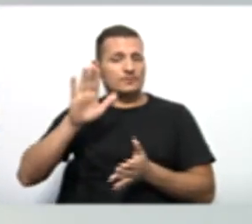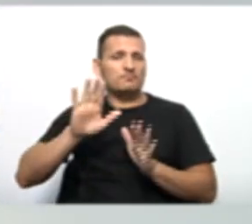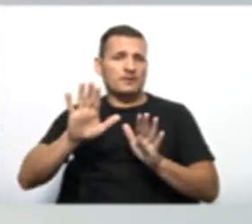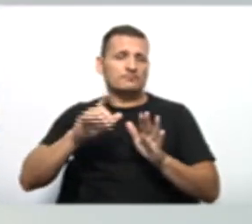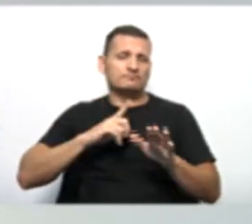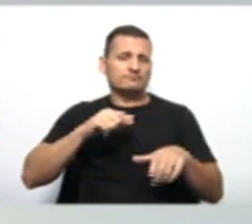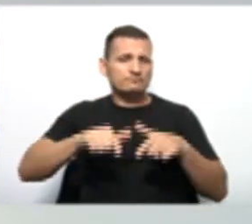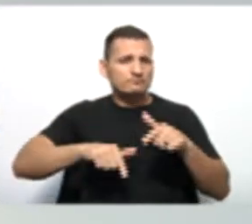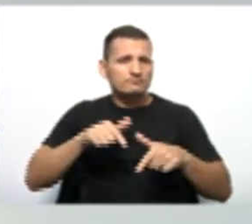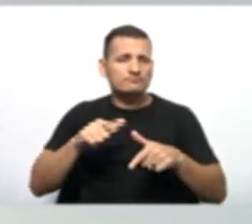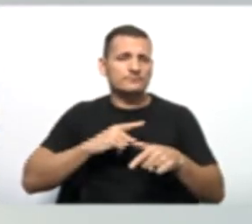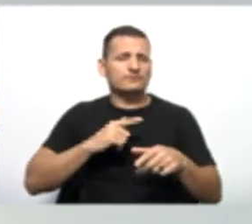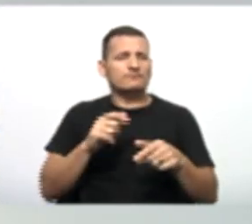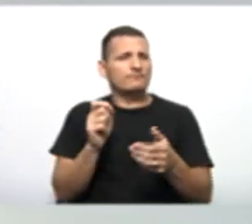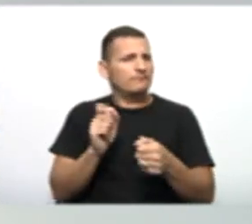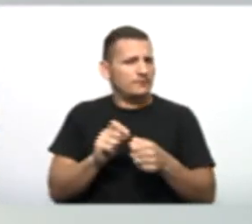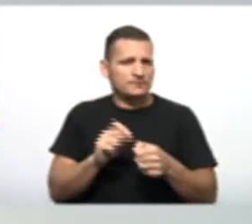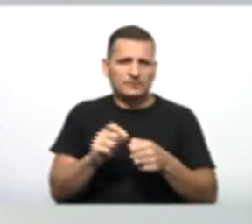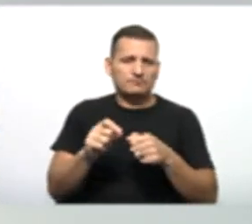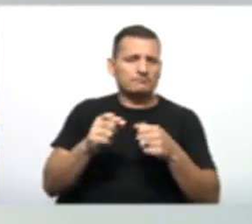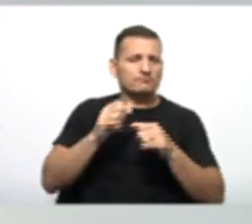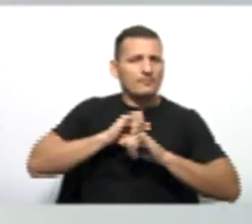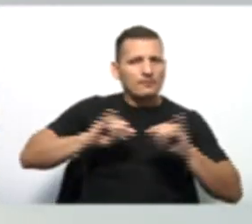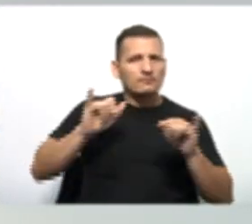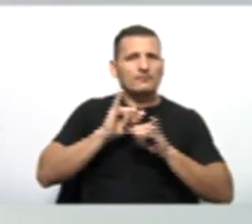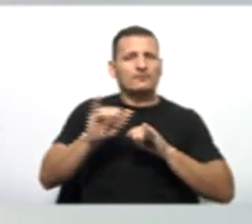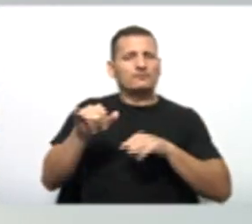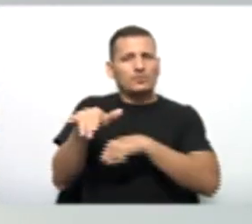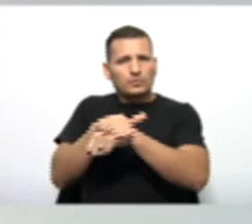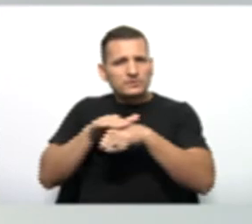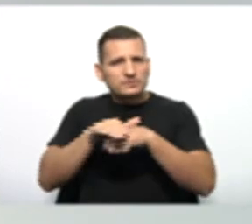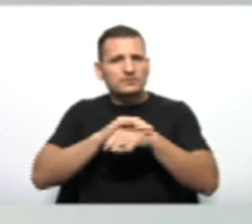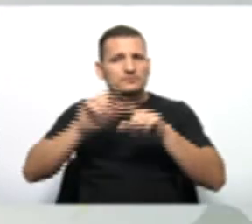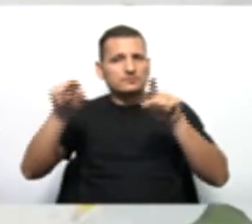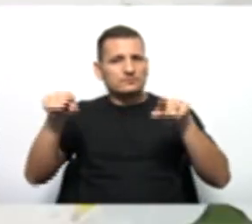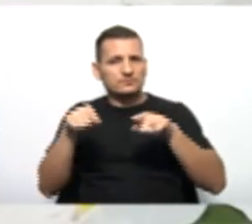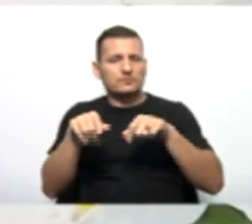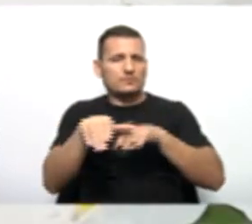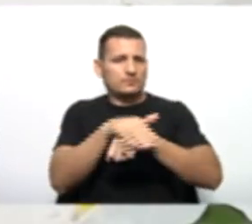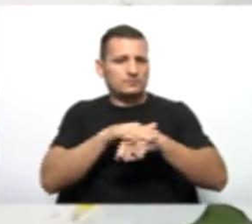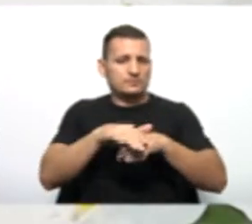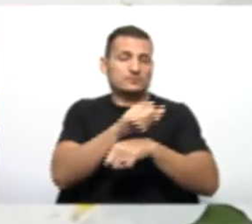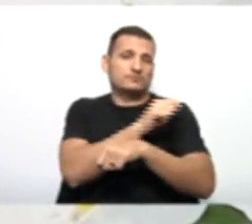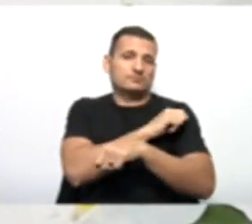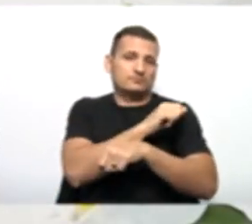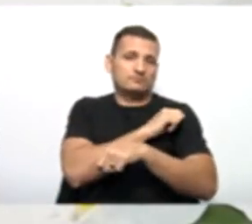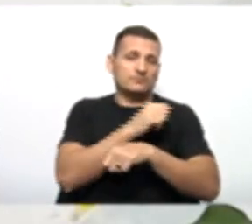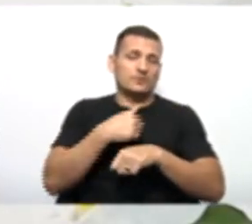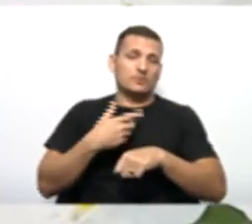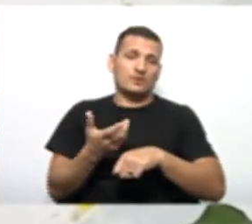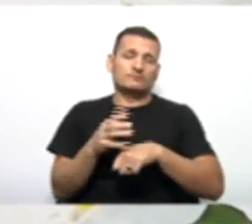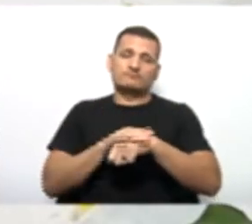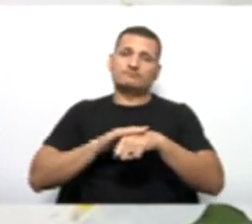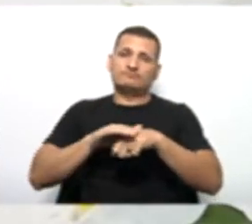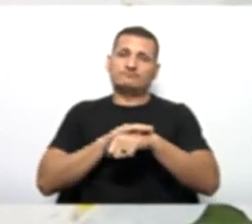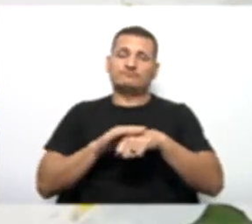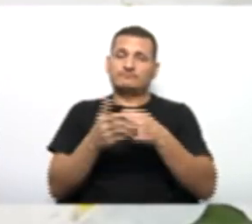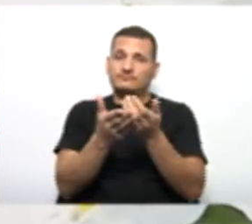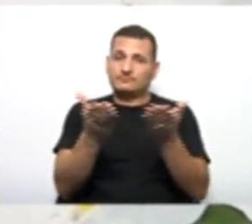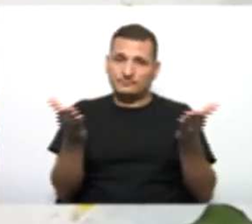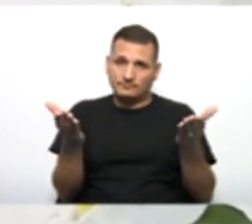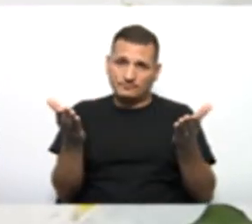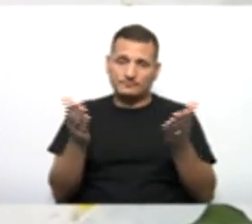trabalhando, fazendo campanha normal, conversando com os servidores, conversando com os alunos. E neste momento quero conversar com vocês